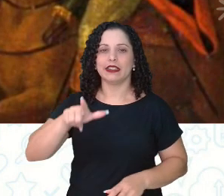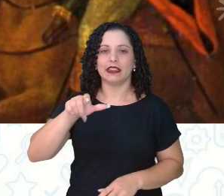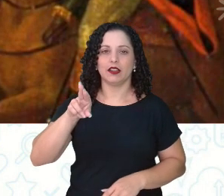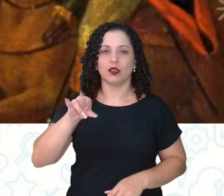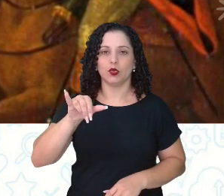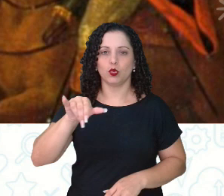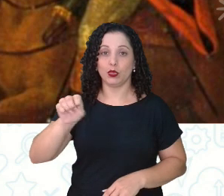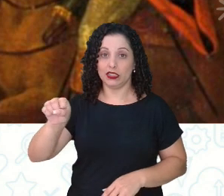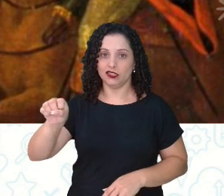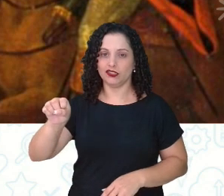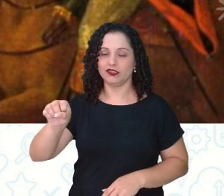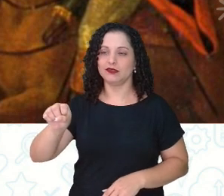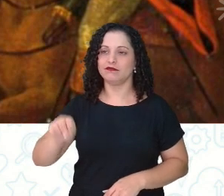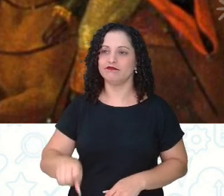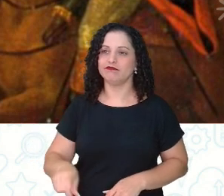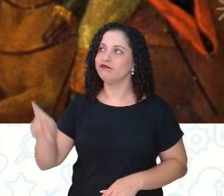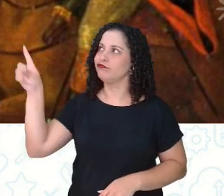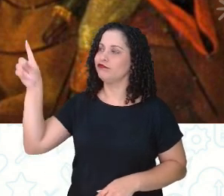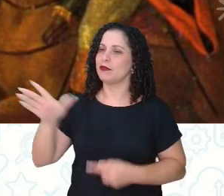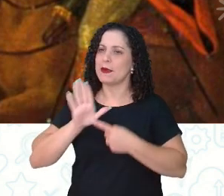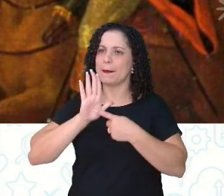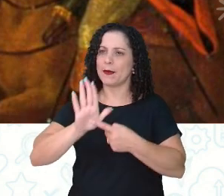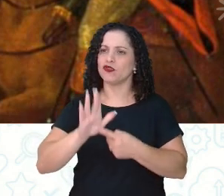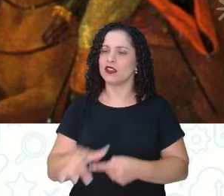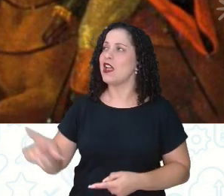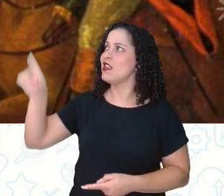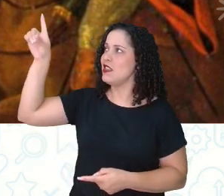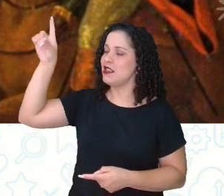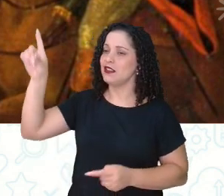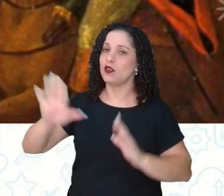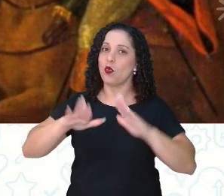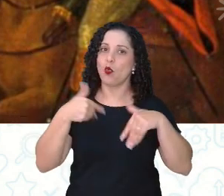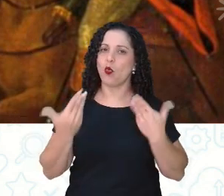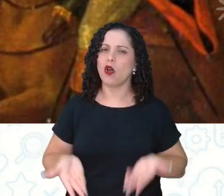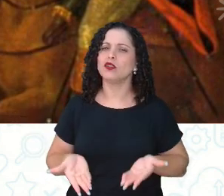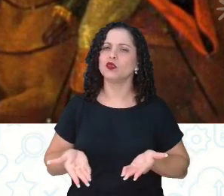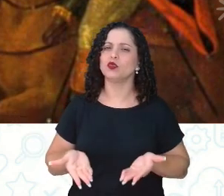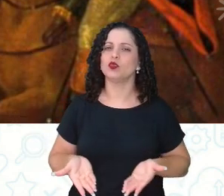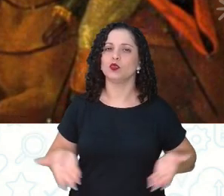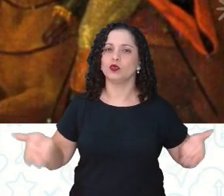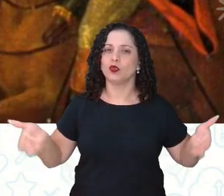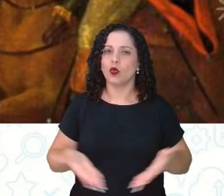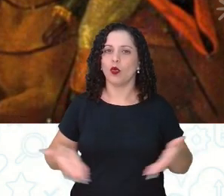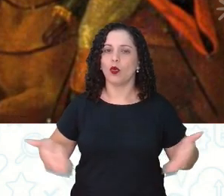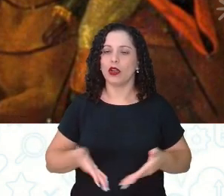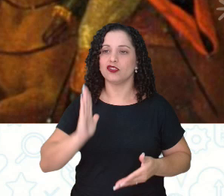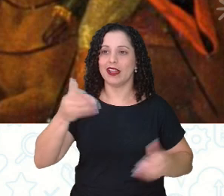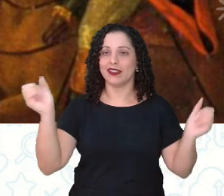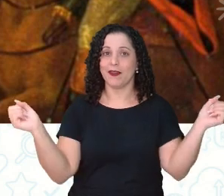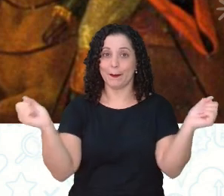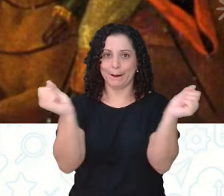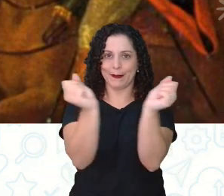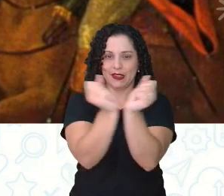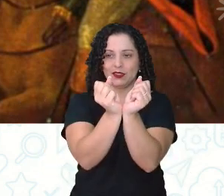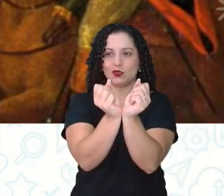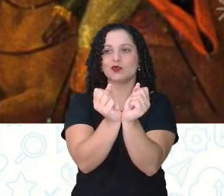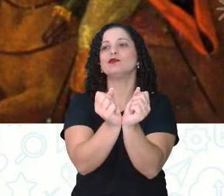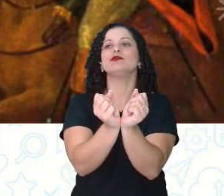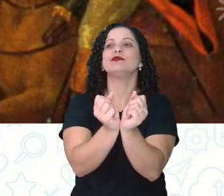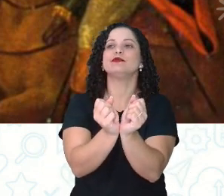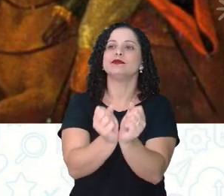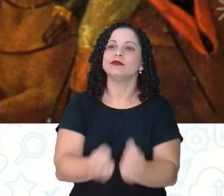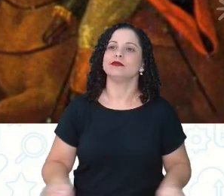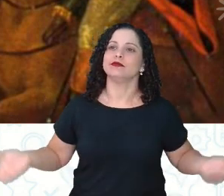uma pintura aí que mostra o momento final do Luís XVI, né, quando ele está ali, ele já estava preso nesse momento e